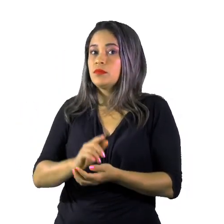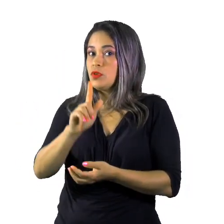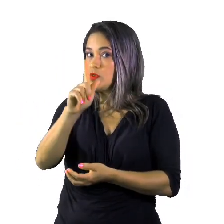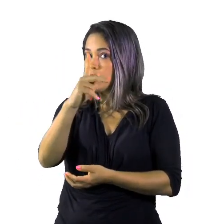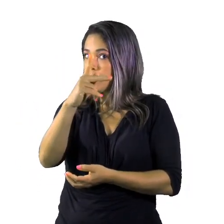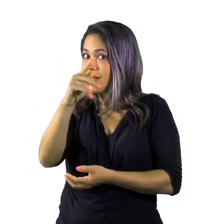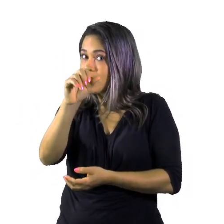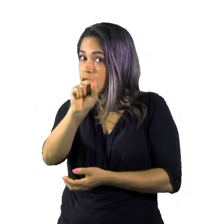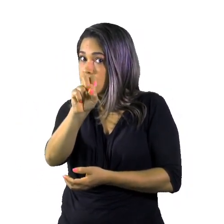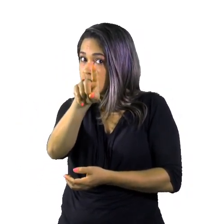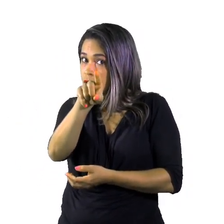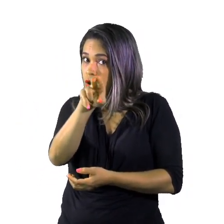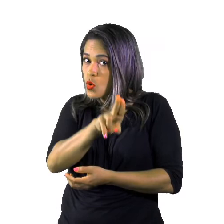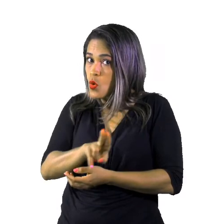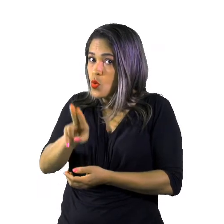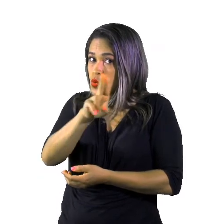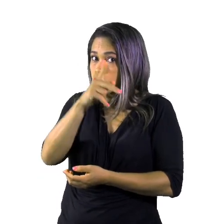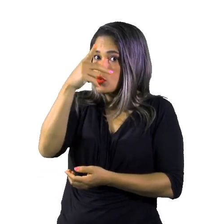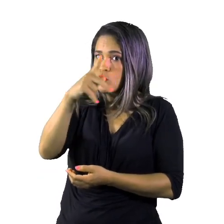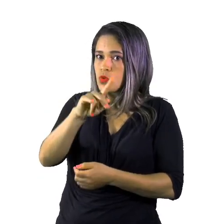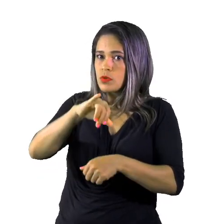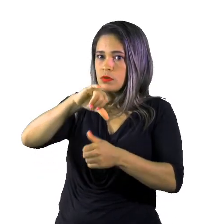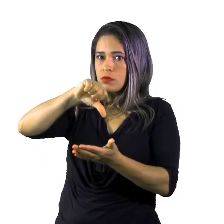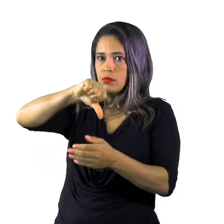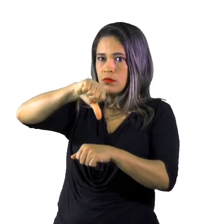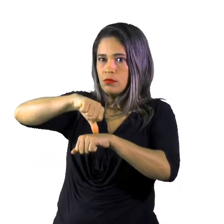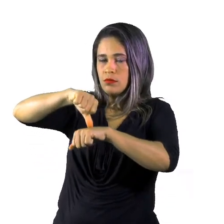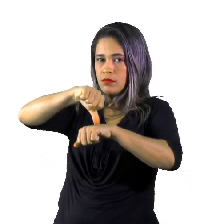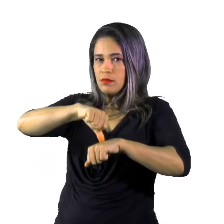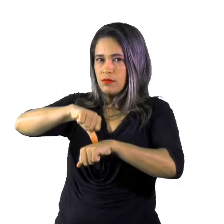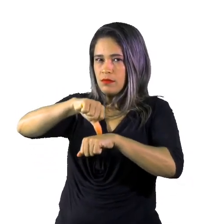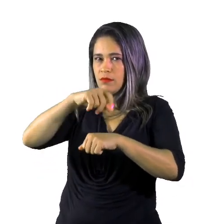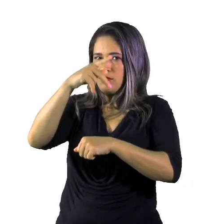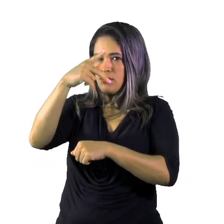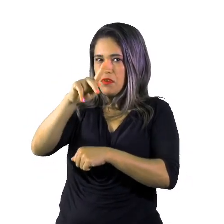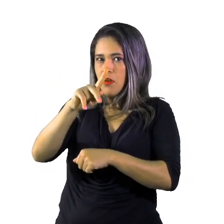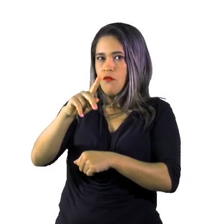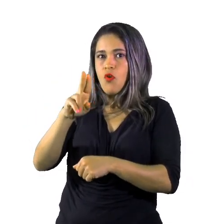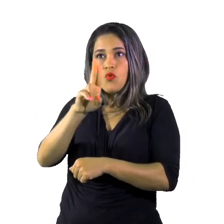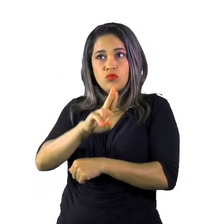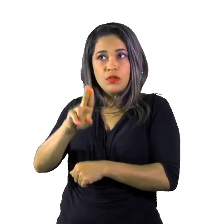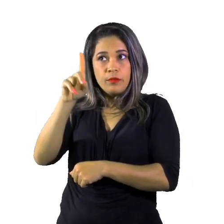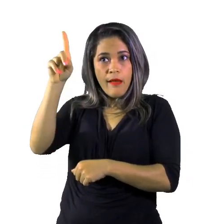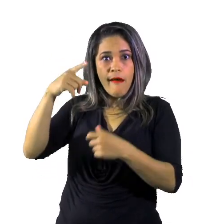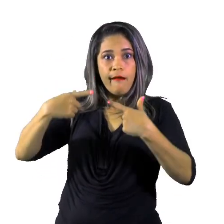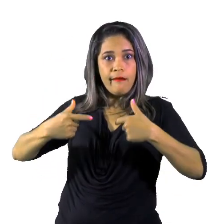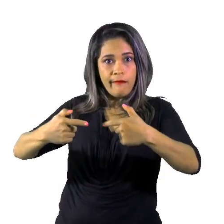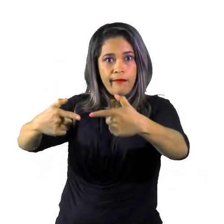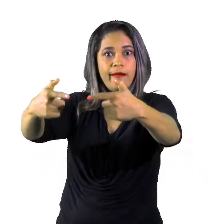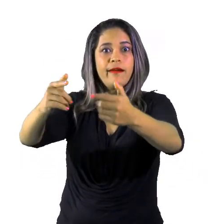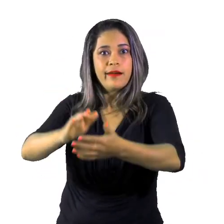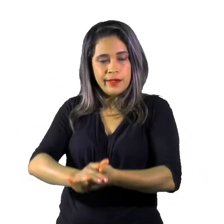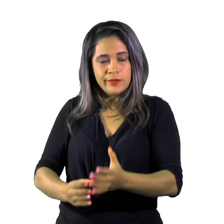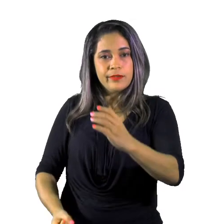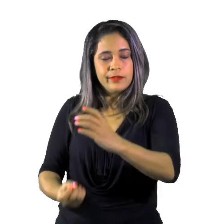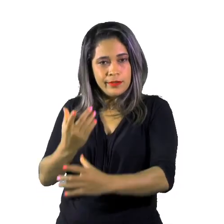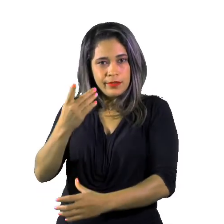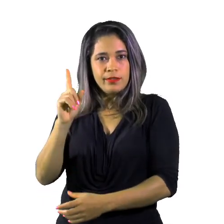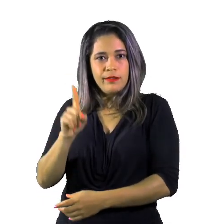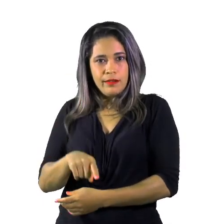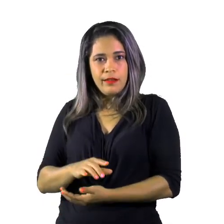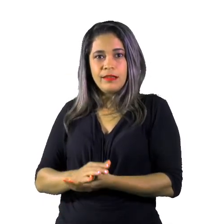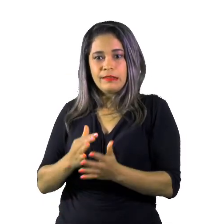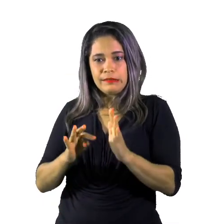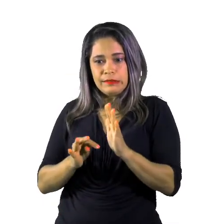hoje no seu celular, ele foi criado para a guerra, a partir de satélites. A corrida armamentista e a corrida tecnológica queria